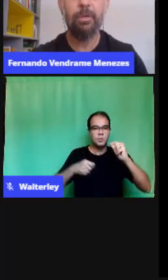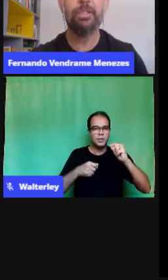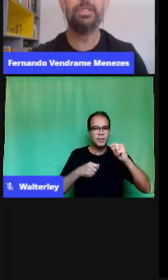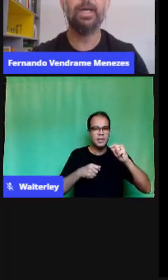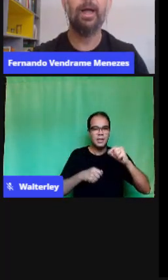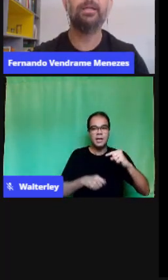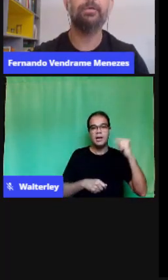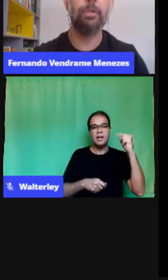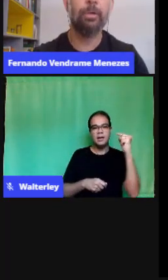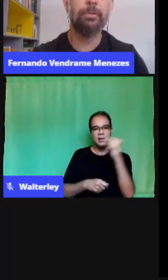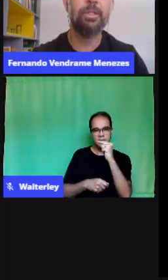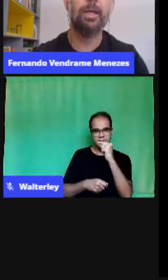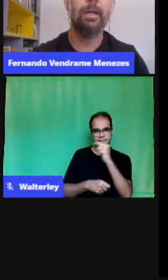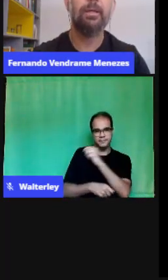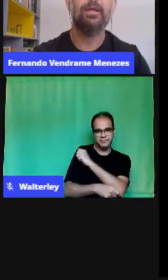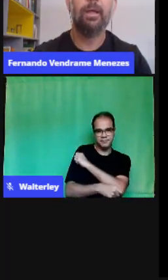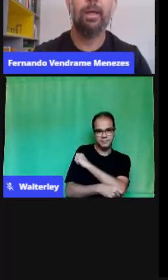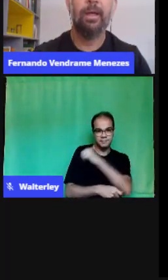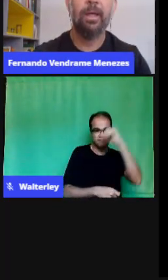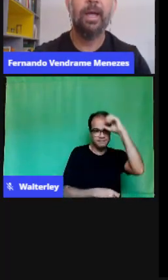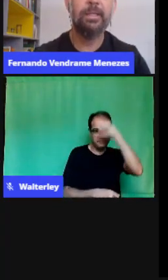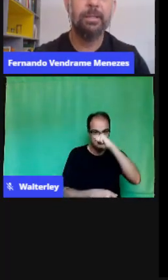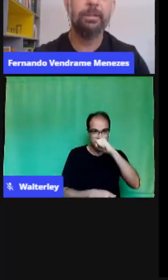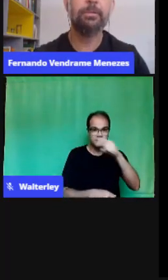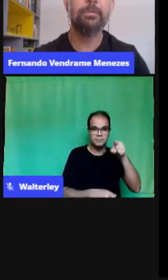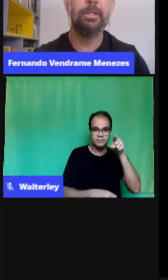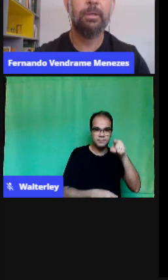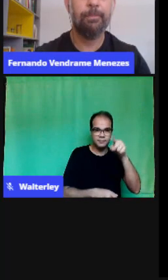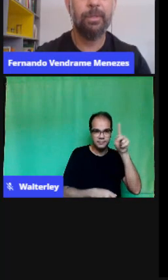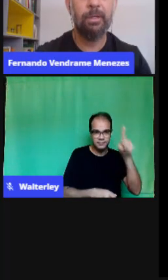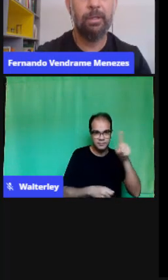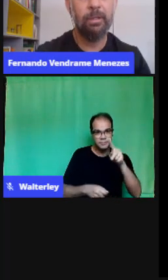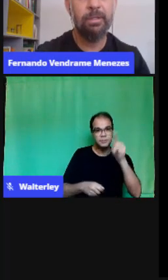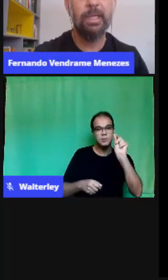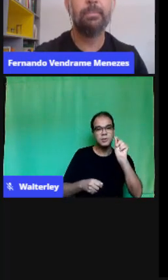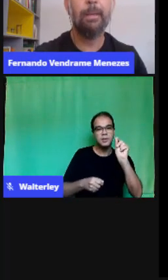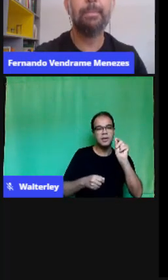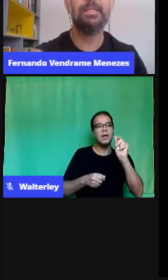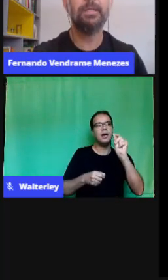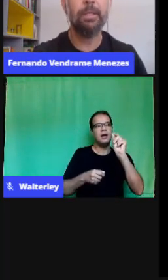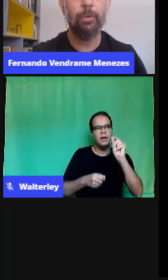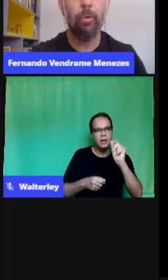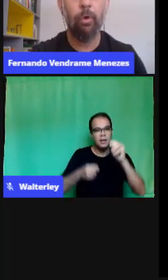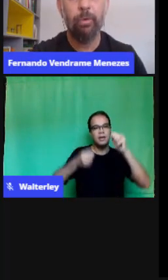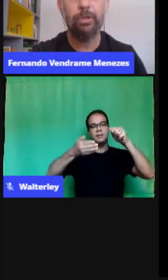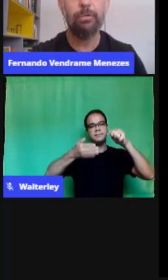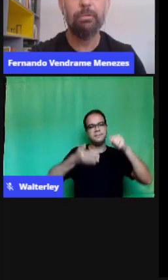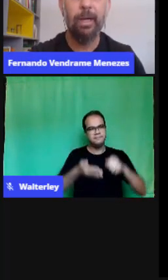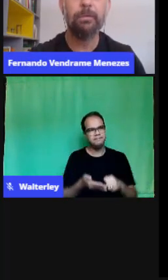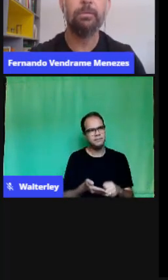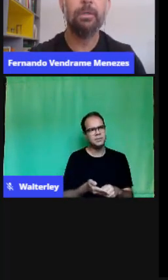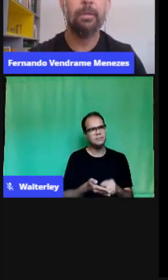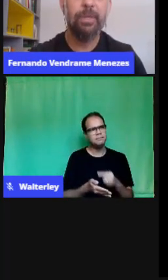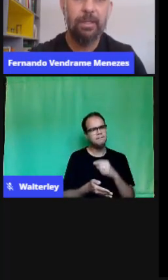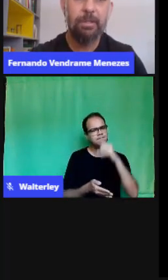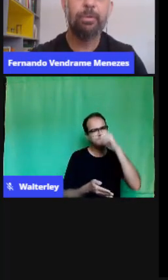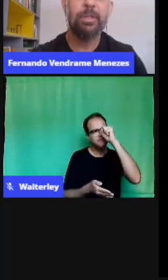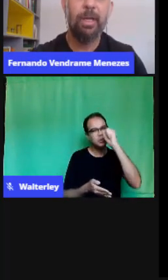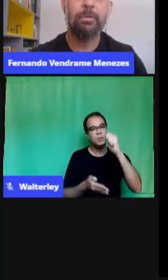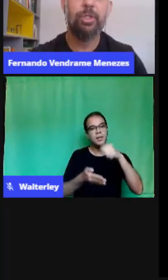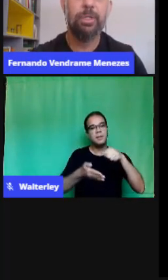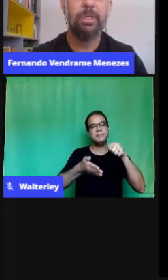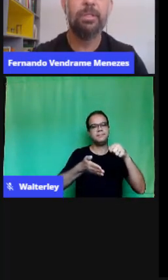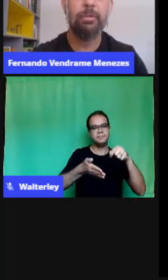ou seja, eu preciso registrar aquilo que o aluno está realizando e está me apresentando como resultado